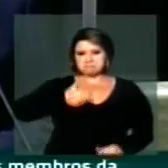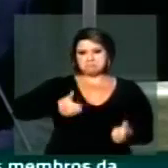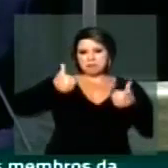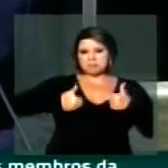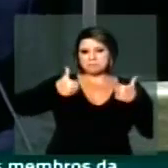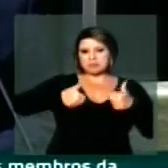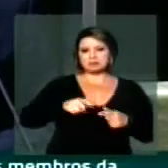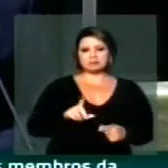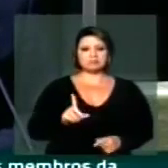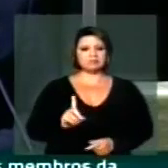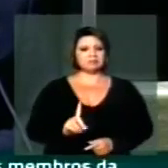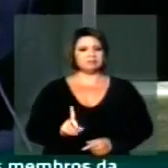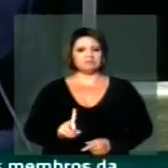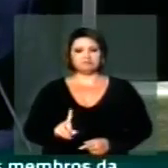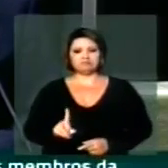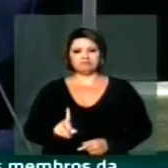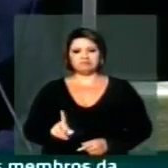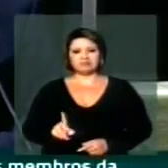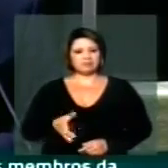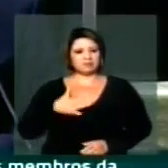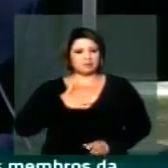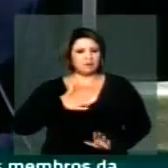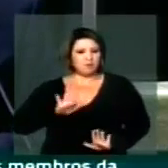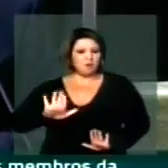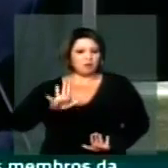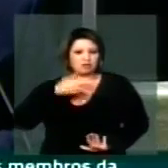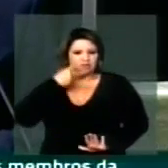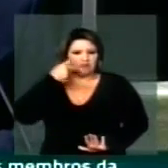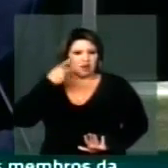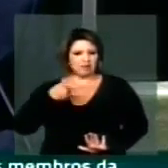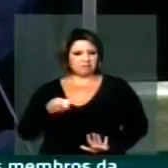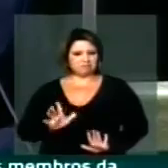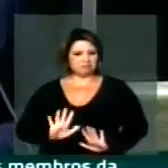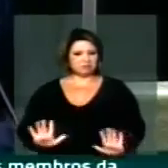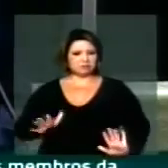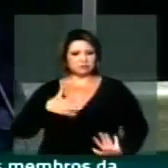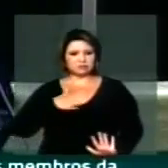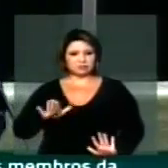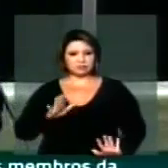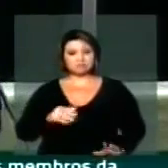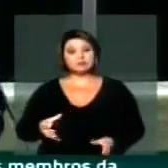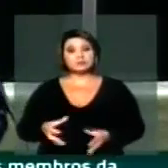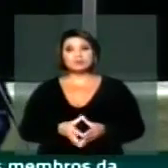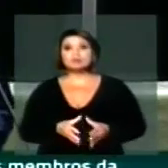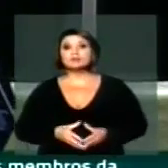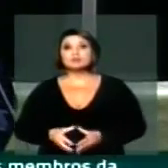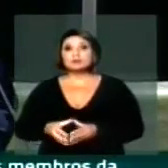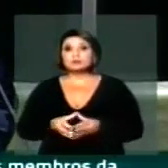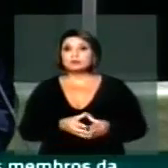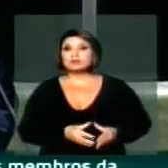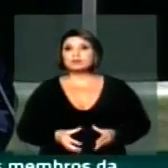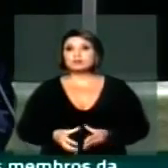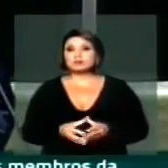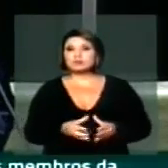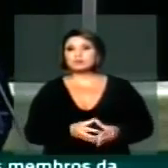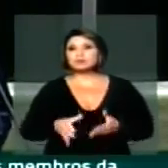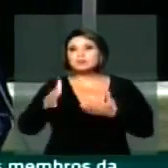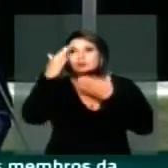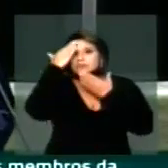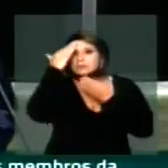Eu quero dizer do meu mais profundo constrangimento. Mas eu quero repartir, na forma